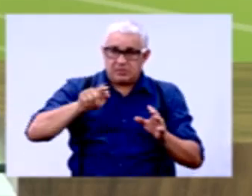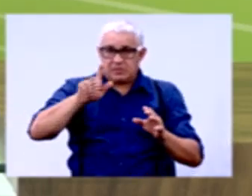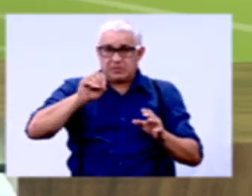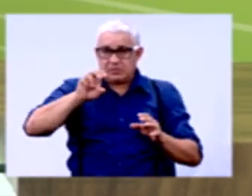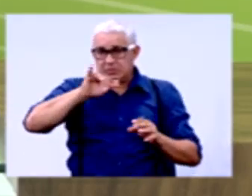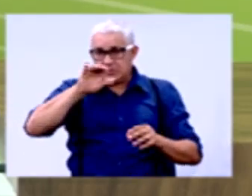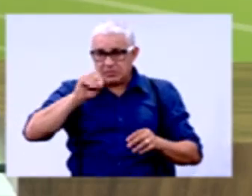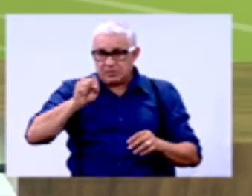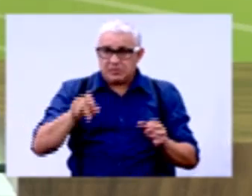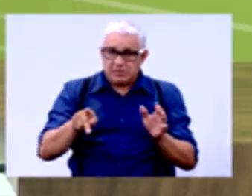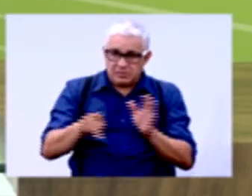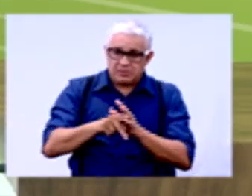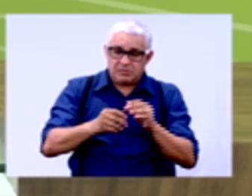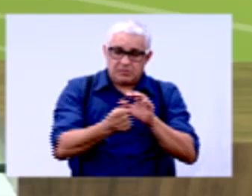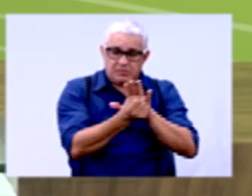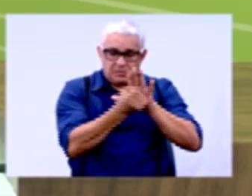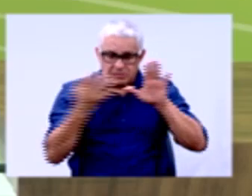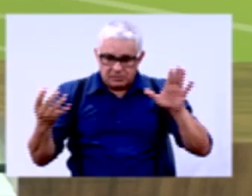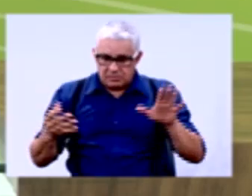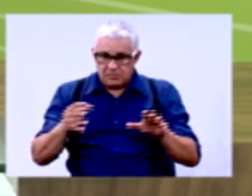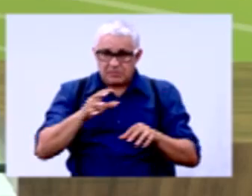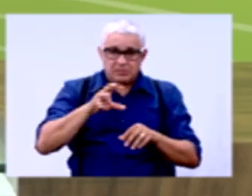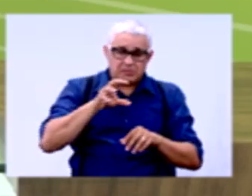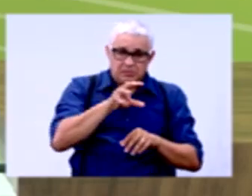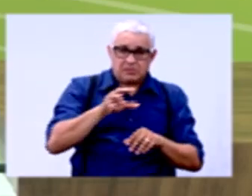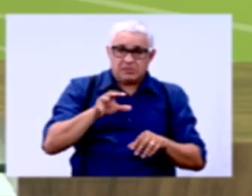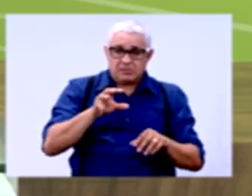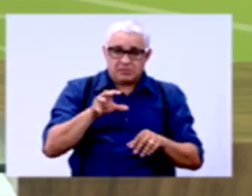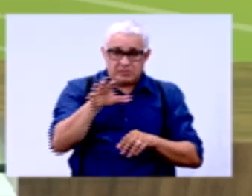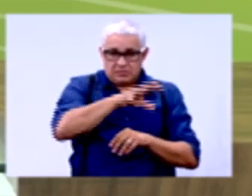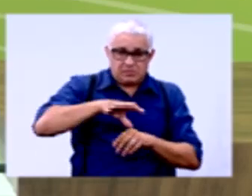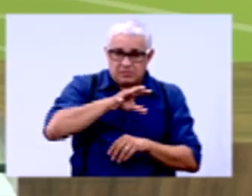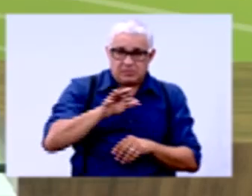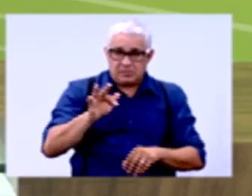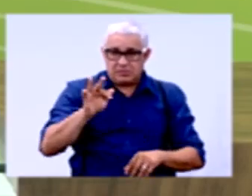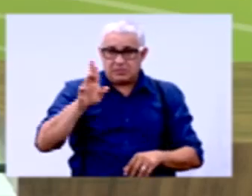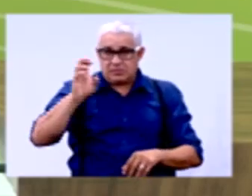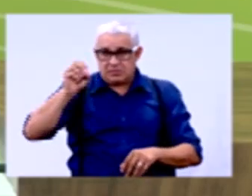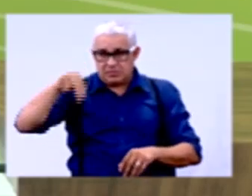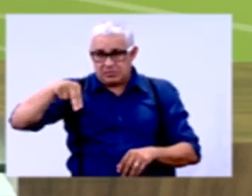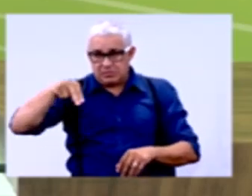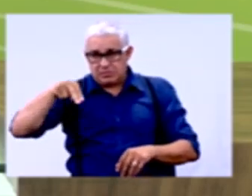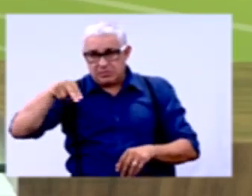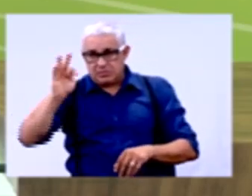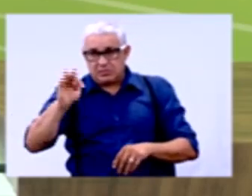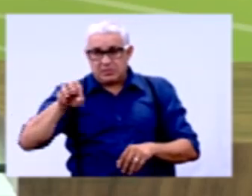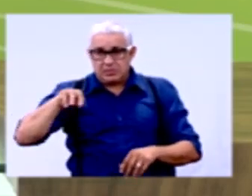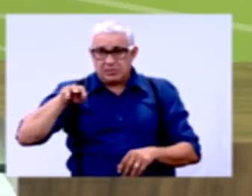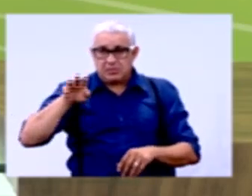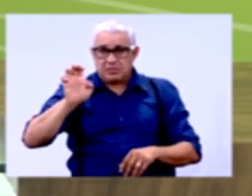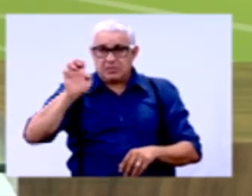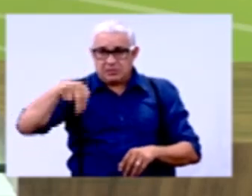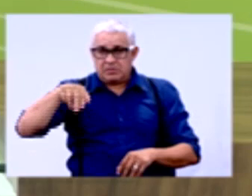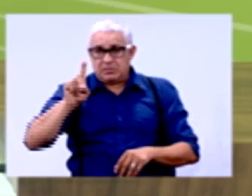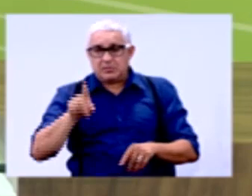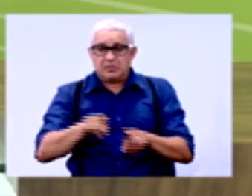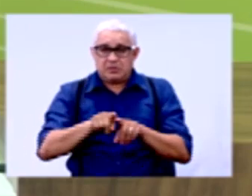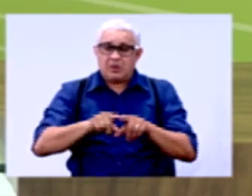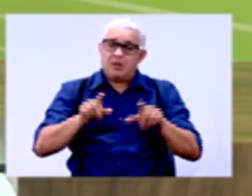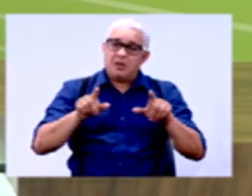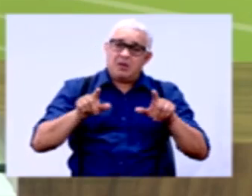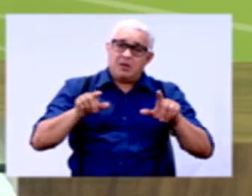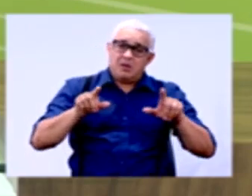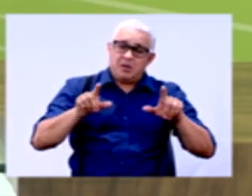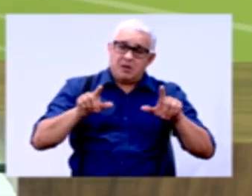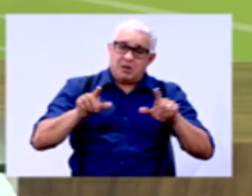aplicação, da parte do front-end, a parte vamos dizer, de interação, de exibição das informações,